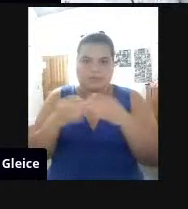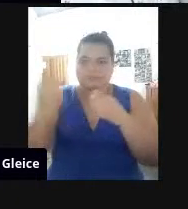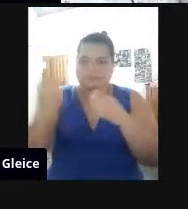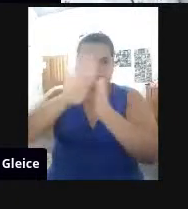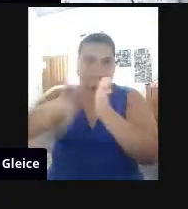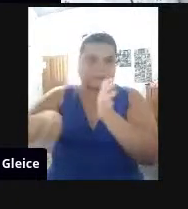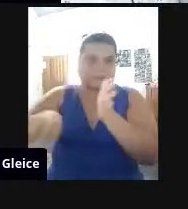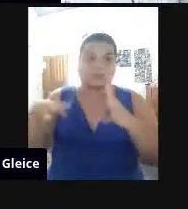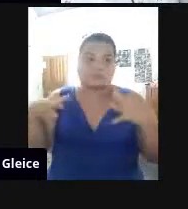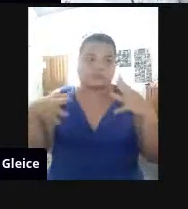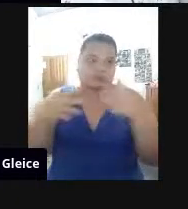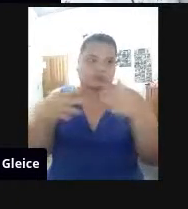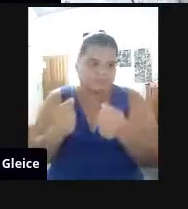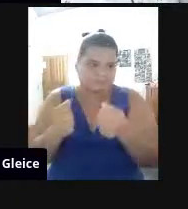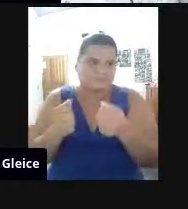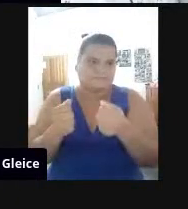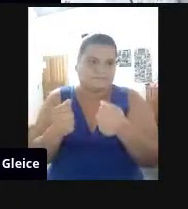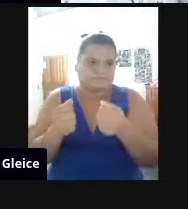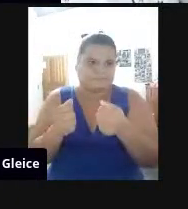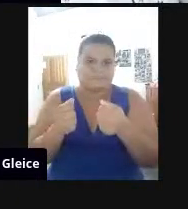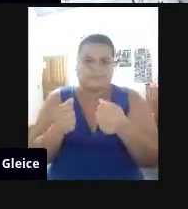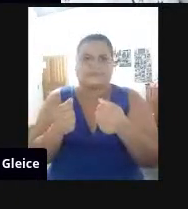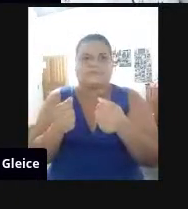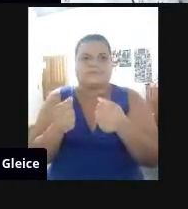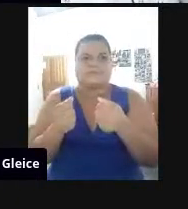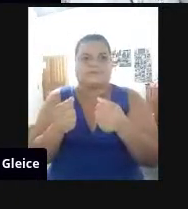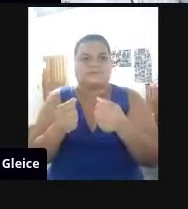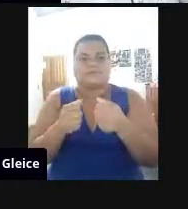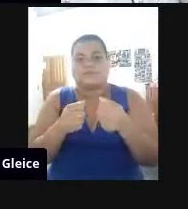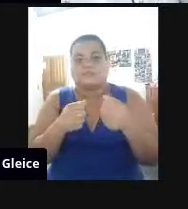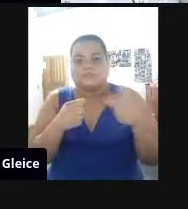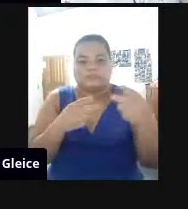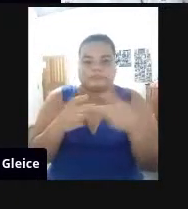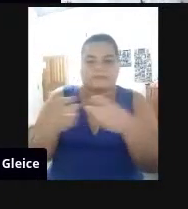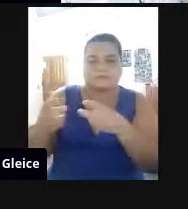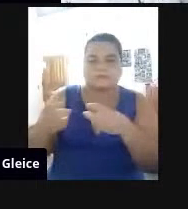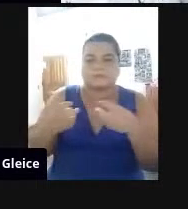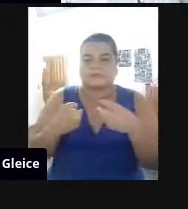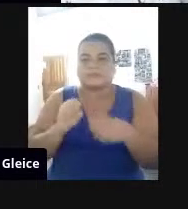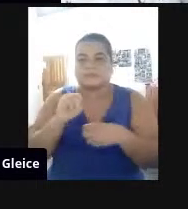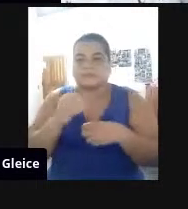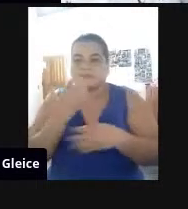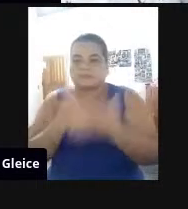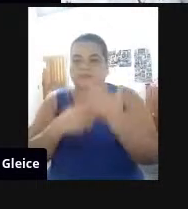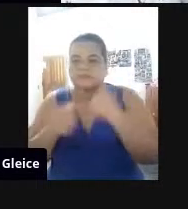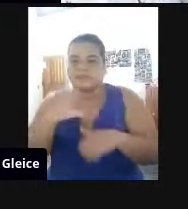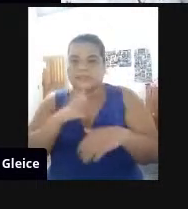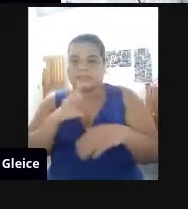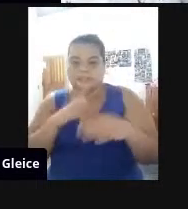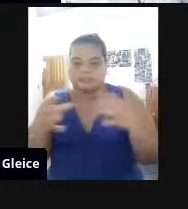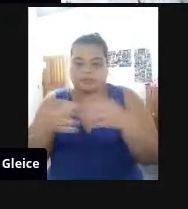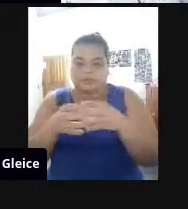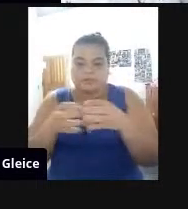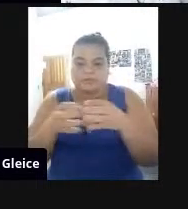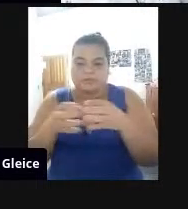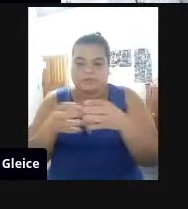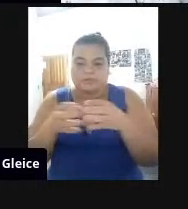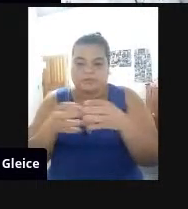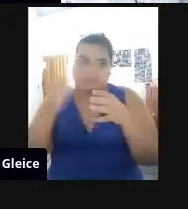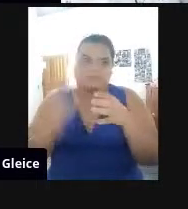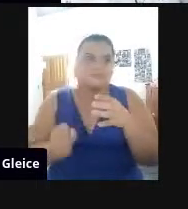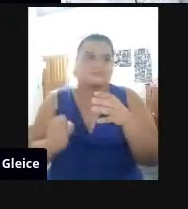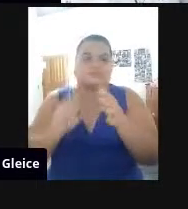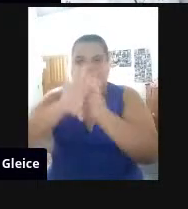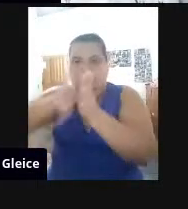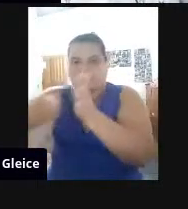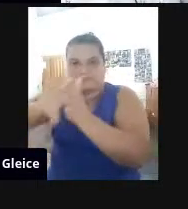aquele alimento pode conter algum traço de leite ou de outra substância que tenha traços de caseína. Vai